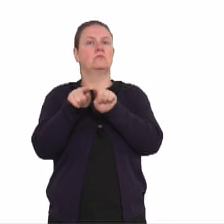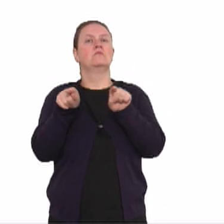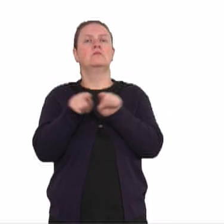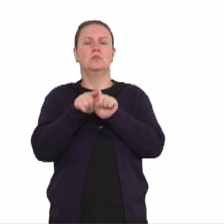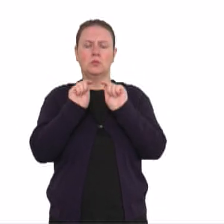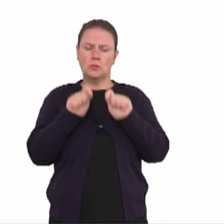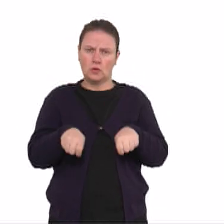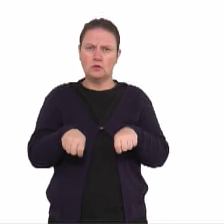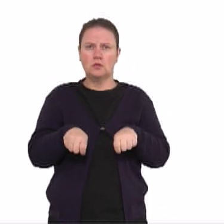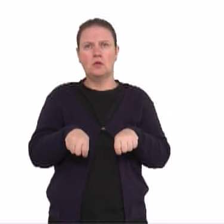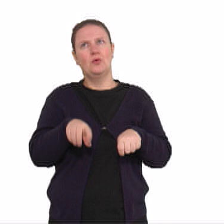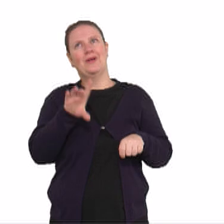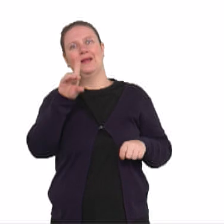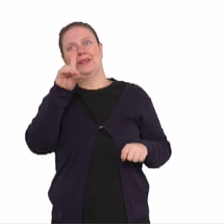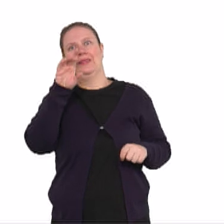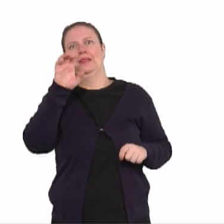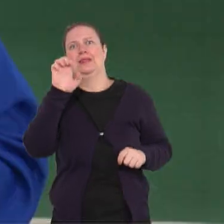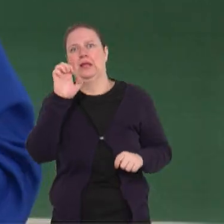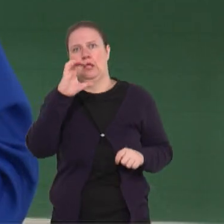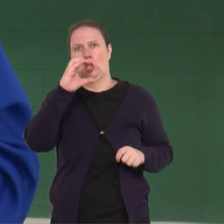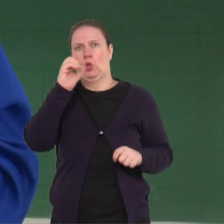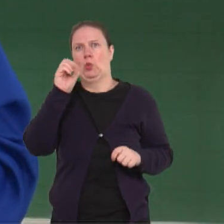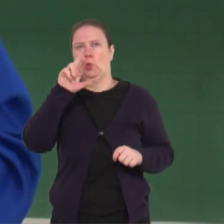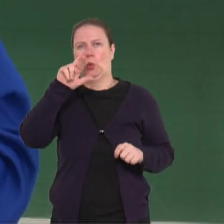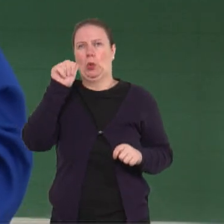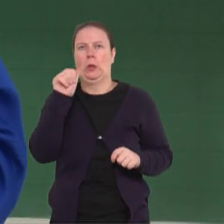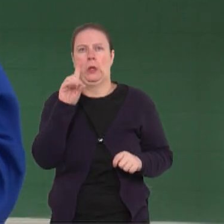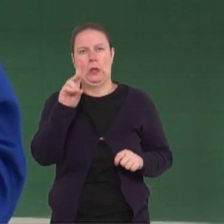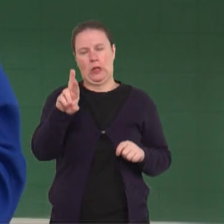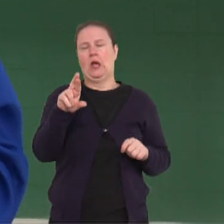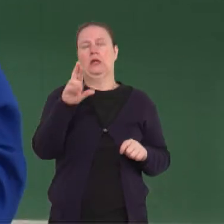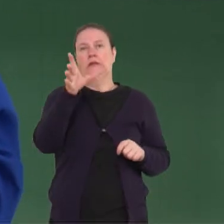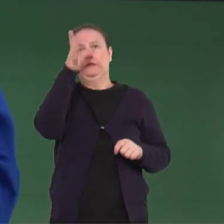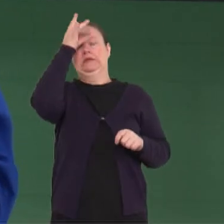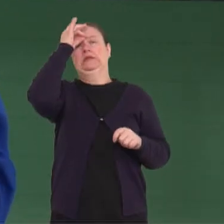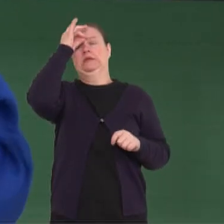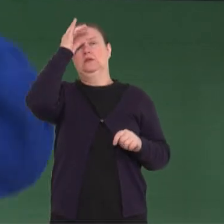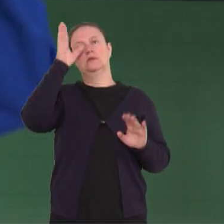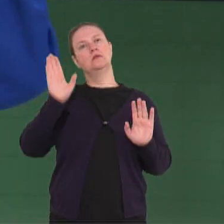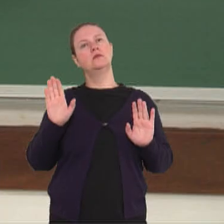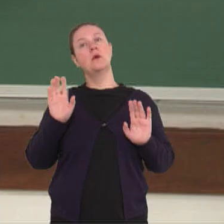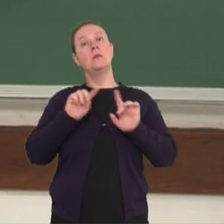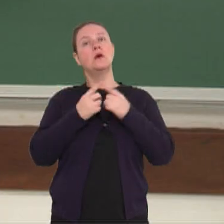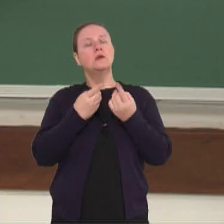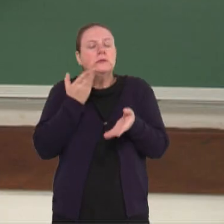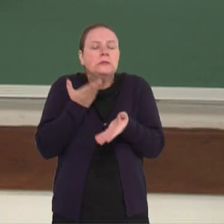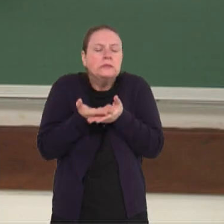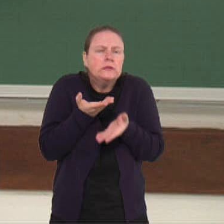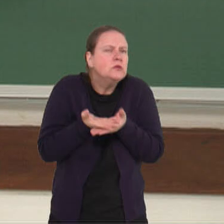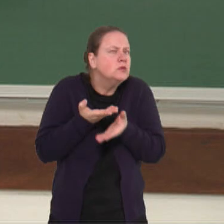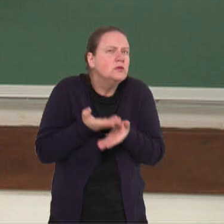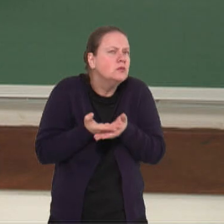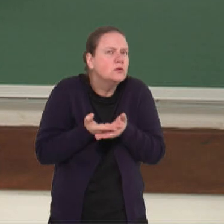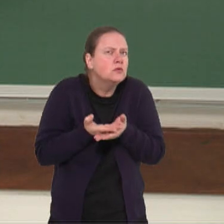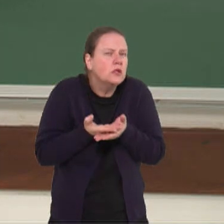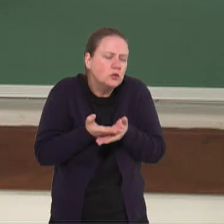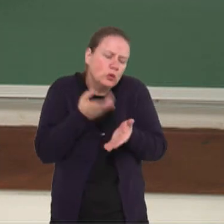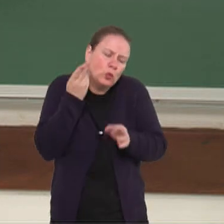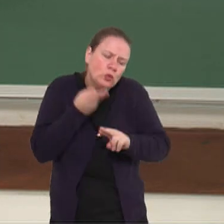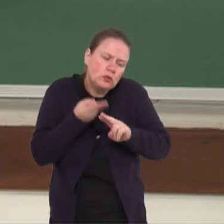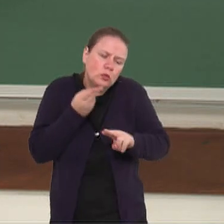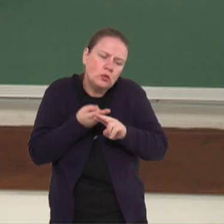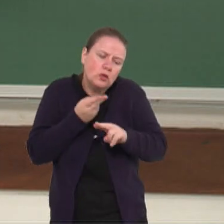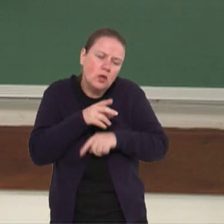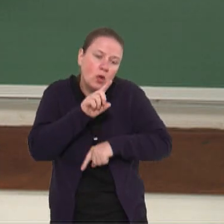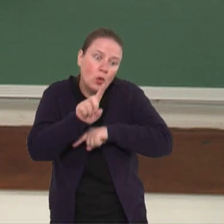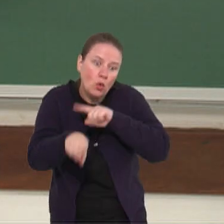Eu não digo bem decorar. Você fala tantos, você usa tantas frases com os verbos irregulares que você acaba gravando na cabeça.